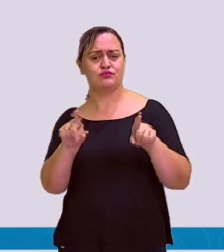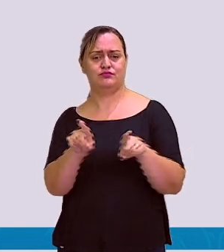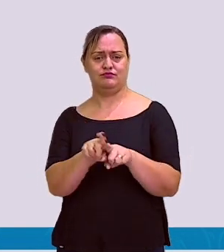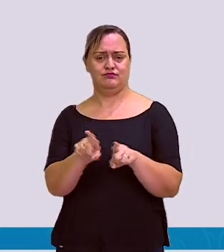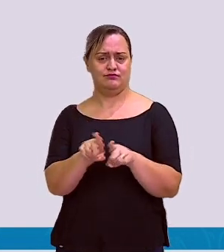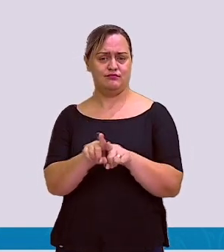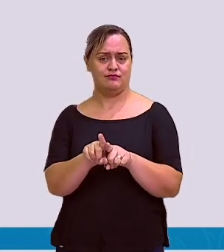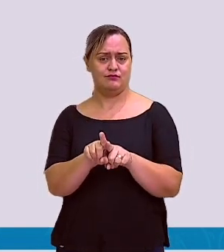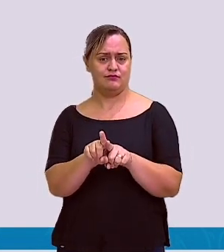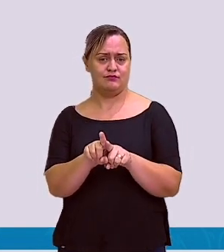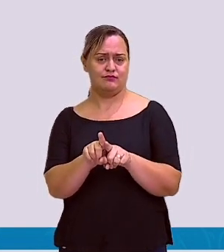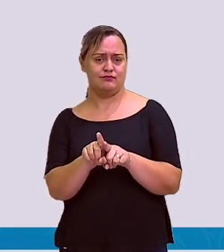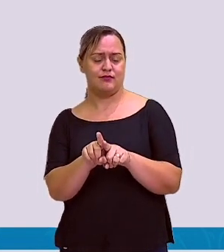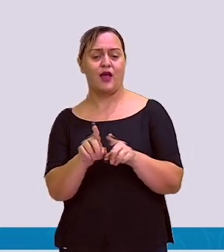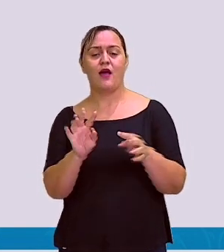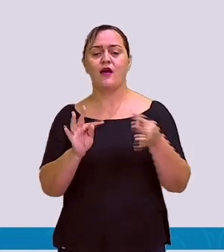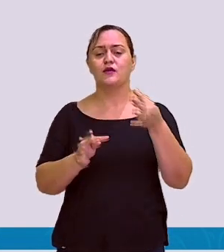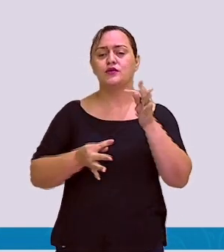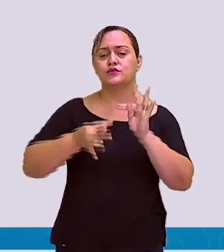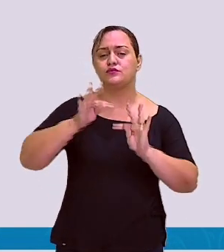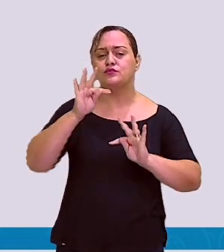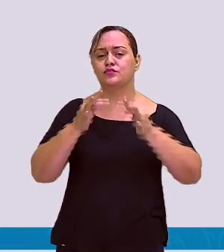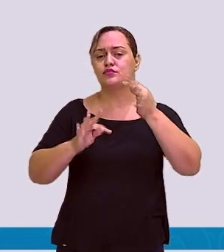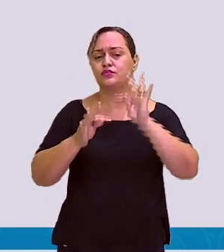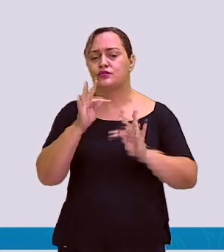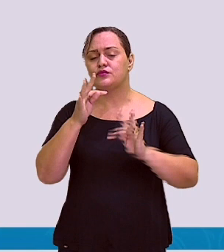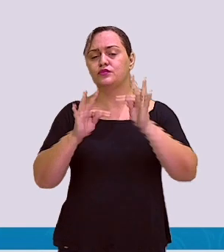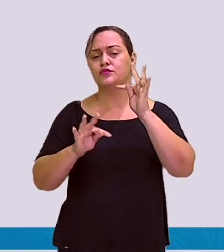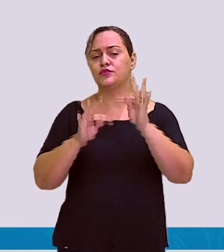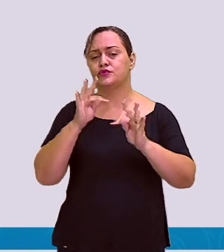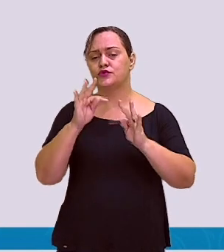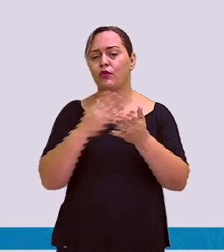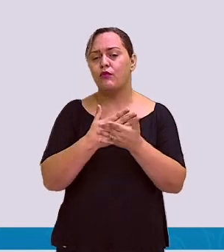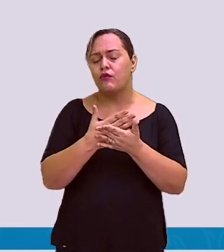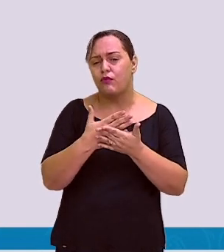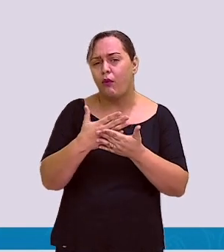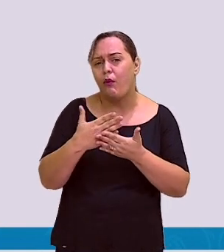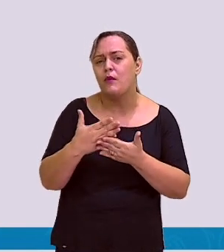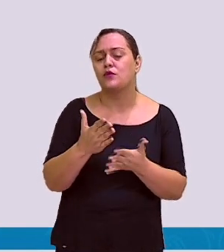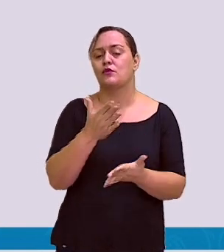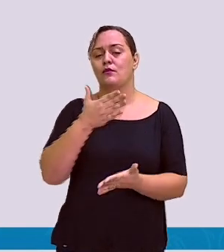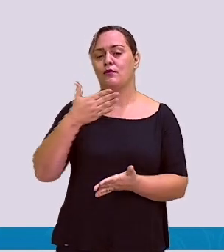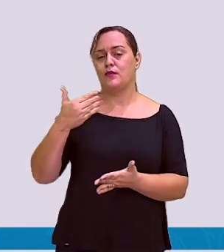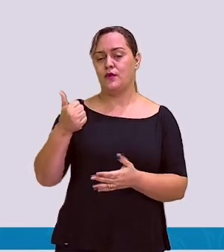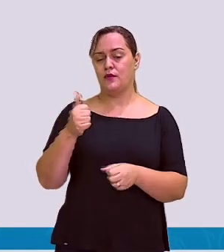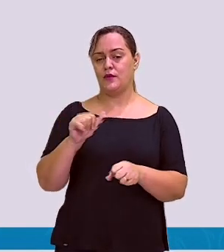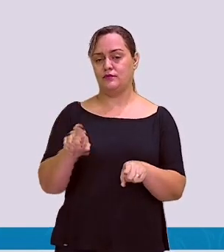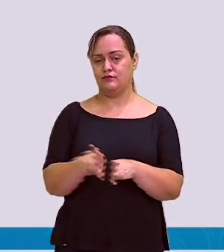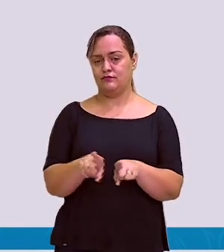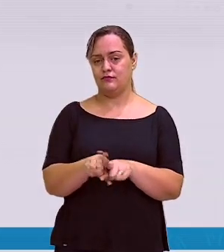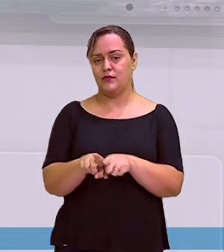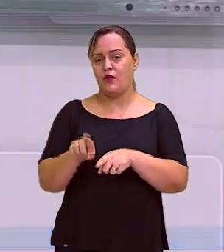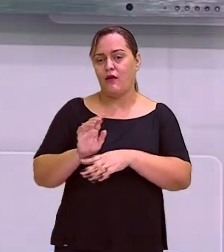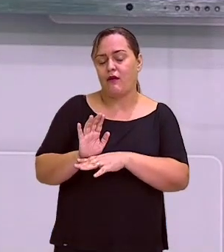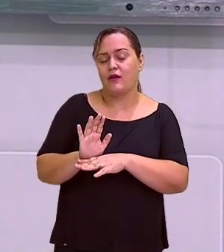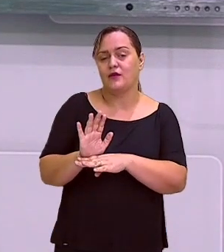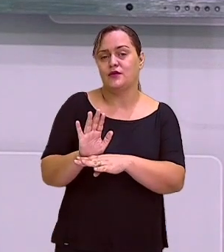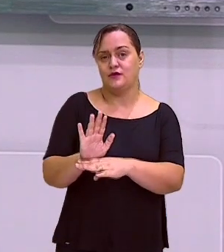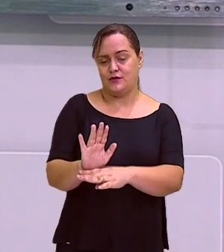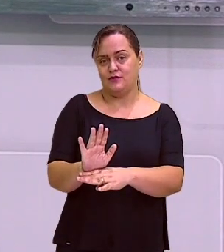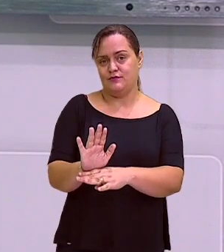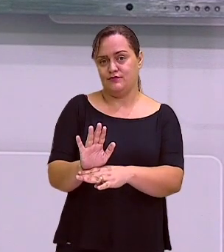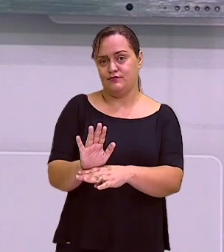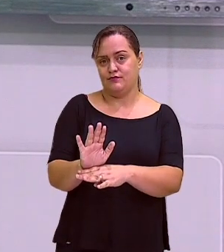cinema jamais precisou de uma única palavra para se expressar. Quem é esse gênio do